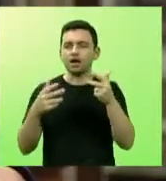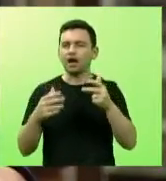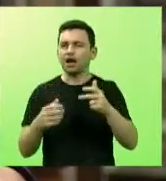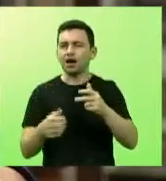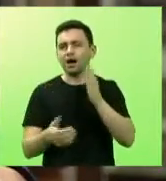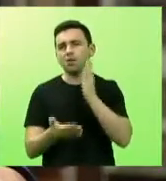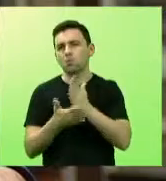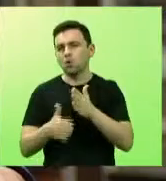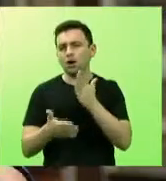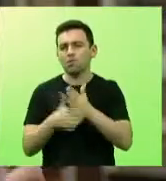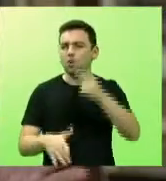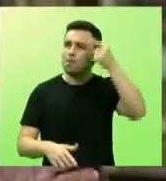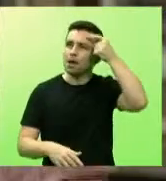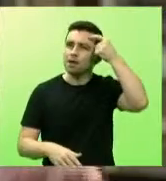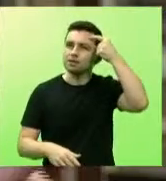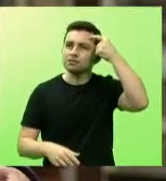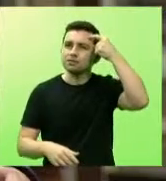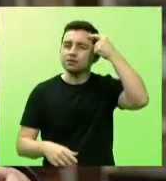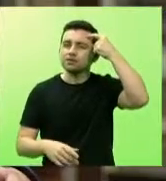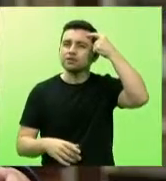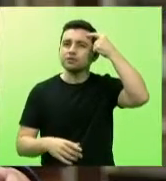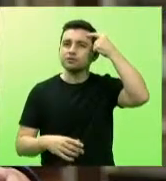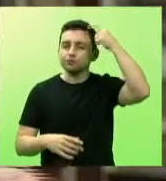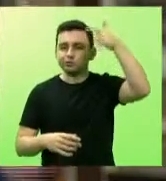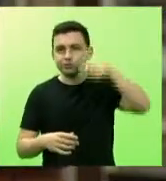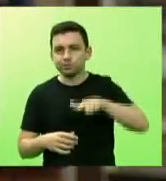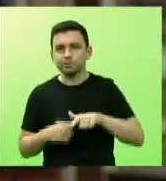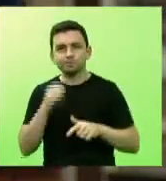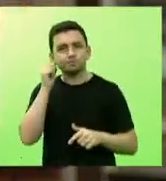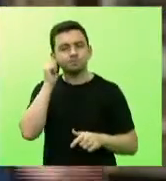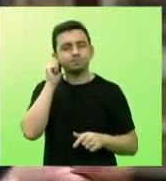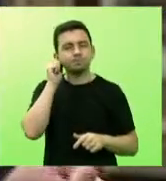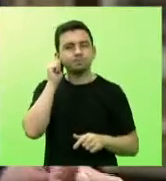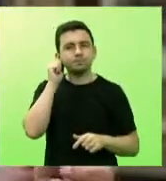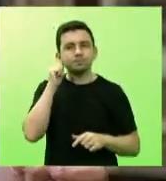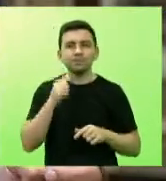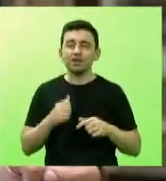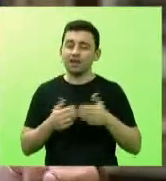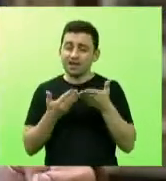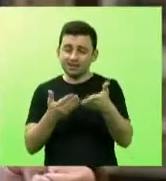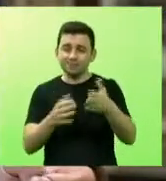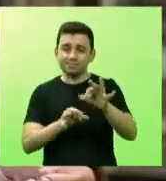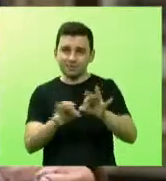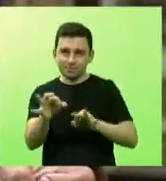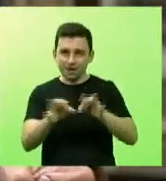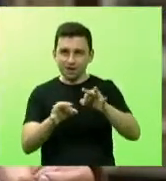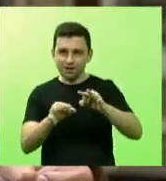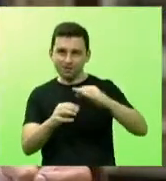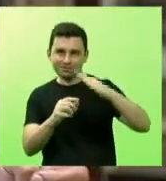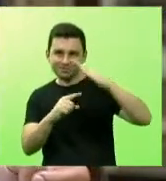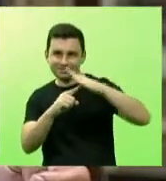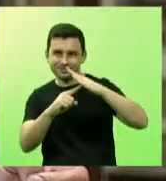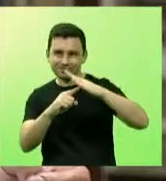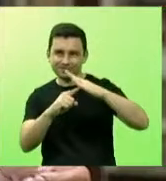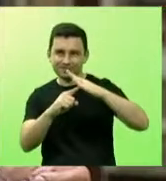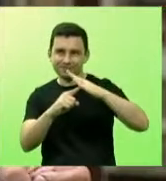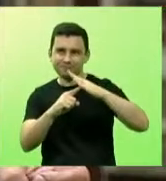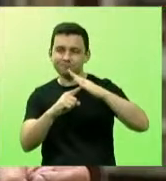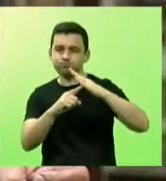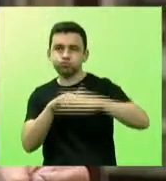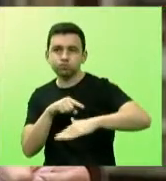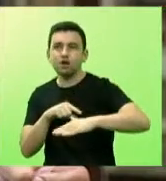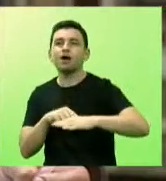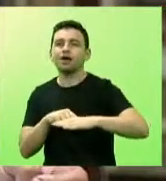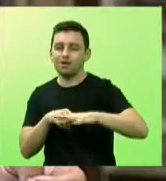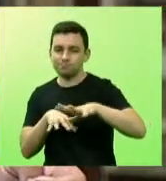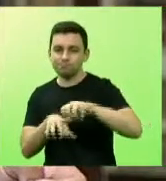deu. Não. E essa armadilha que ele deixou armada lá dentro, lá, como eu disse, pegou